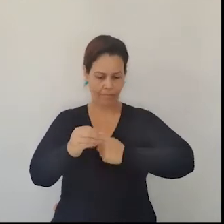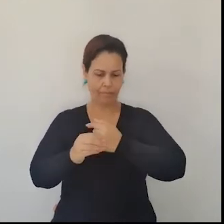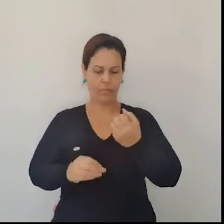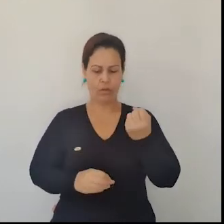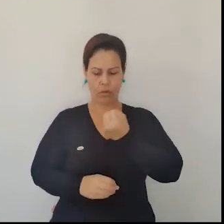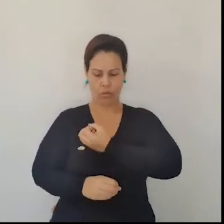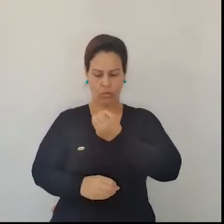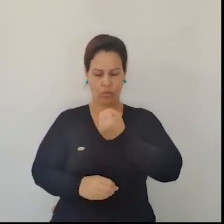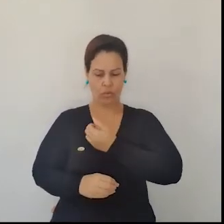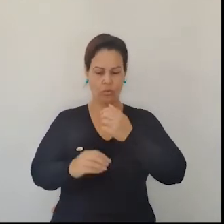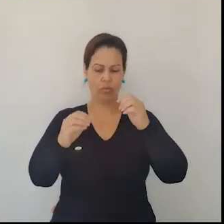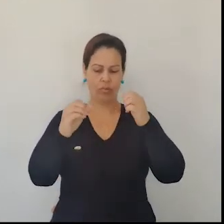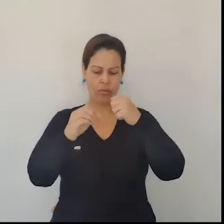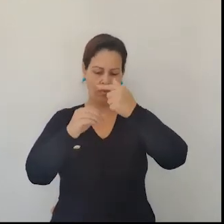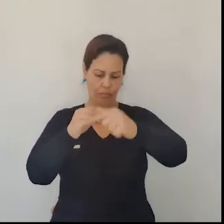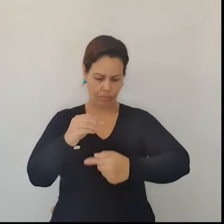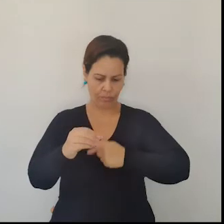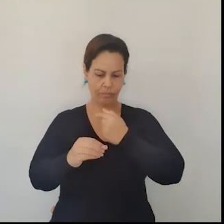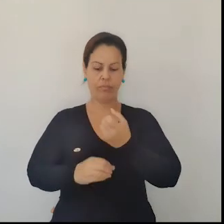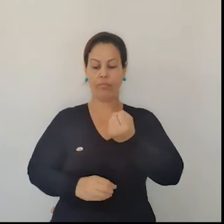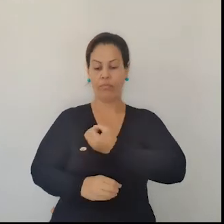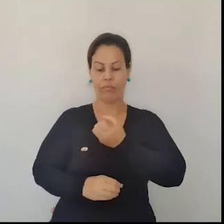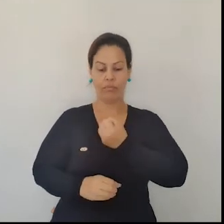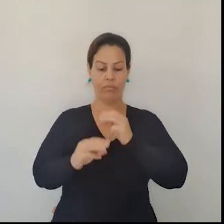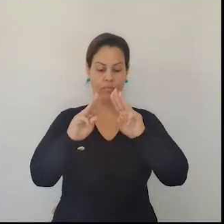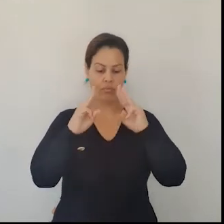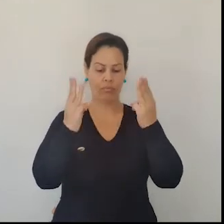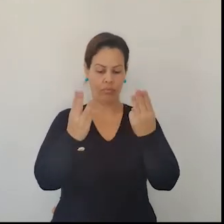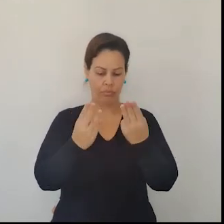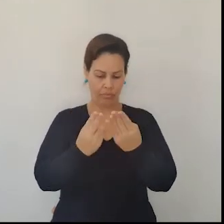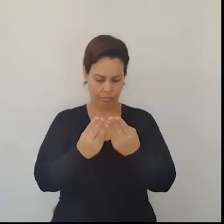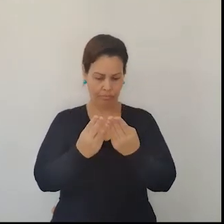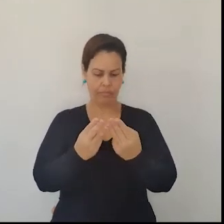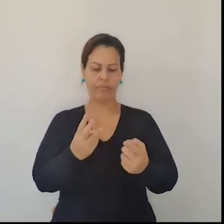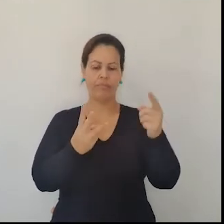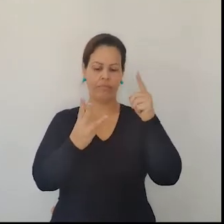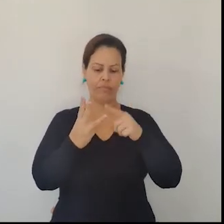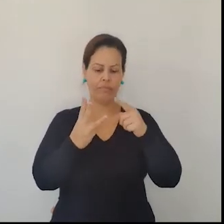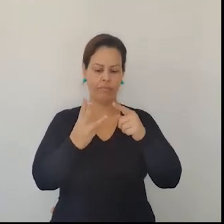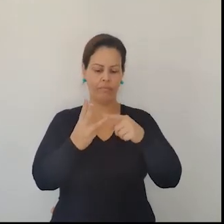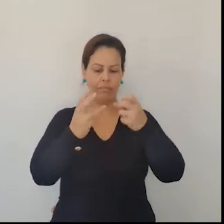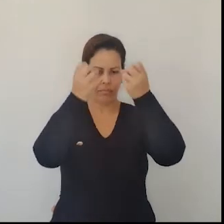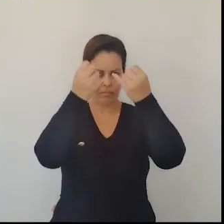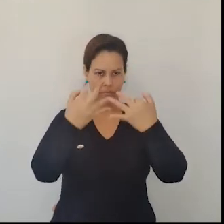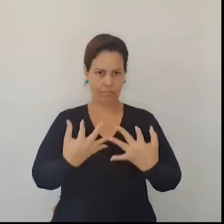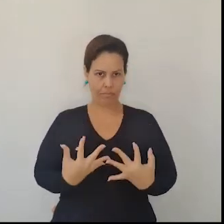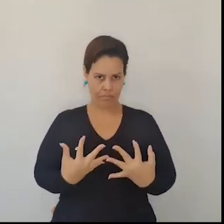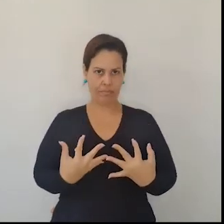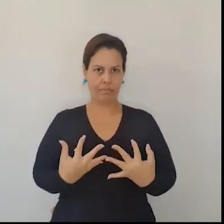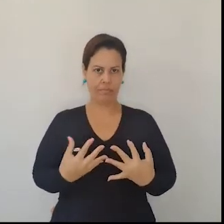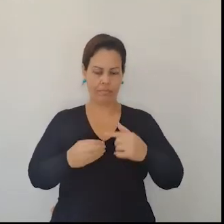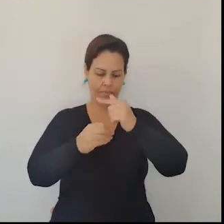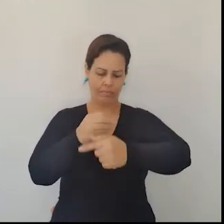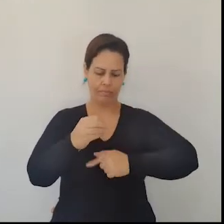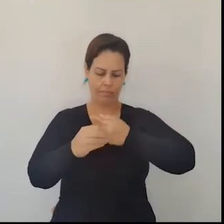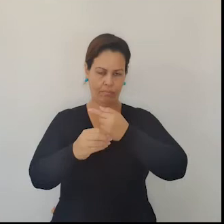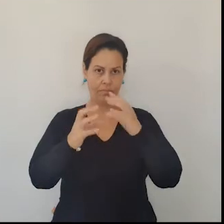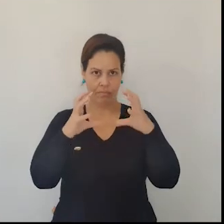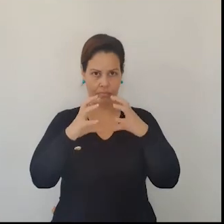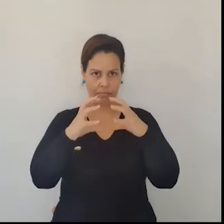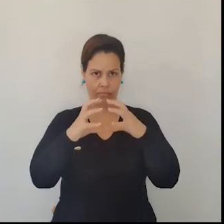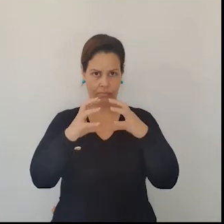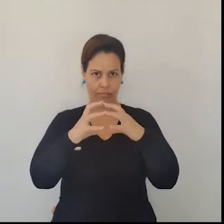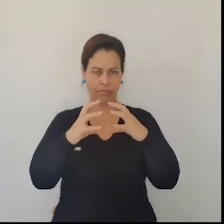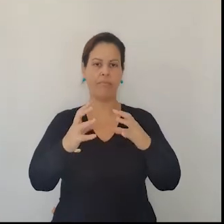íons e moléculas, principais características do átomo, número atômico e número de massa, e a definição de um elemento químico.